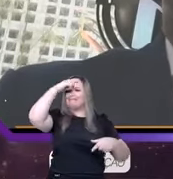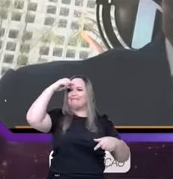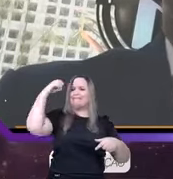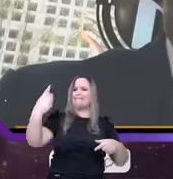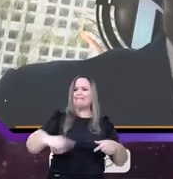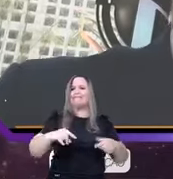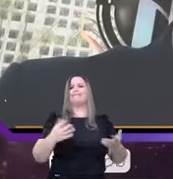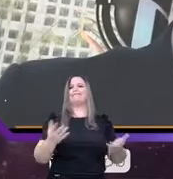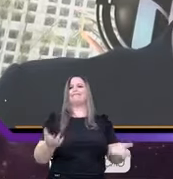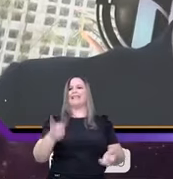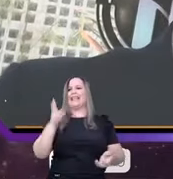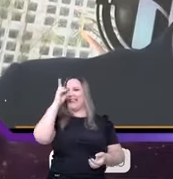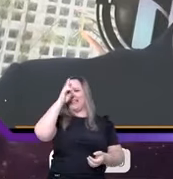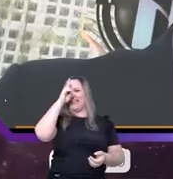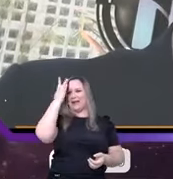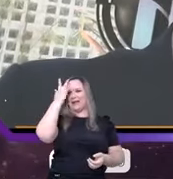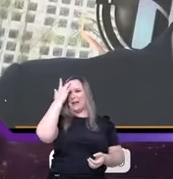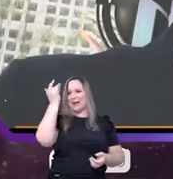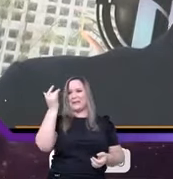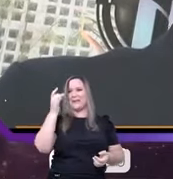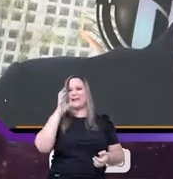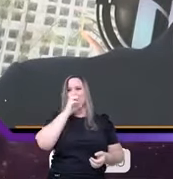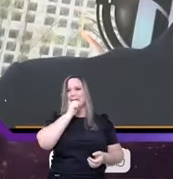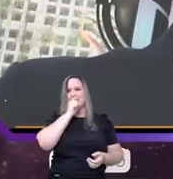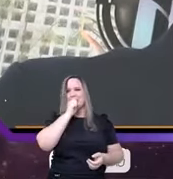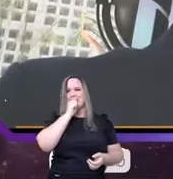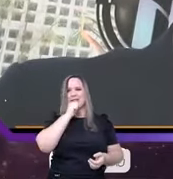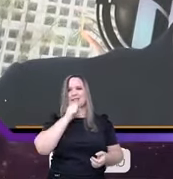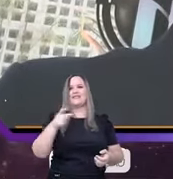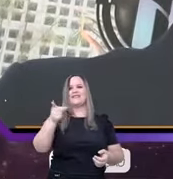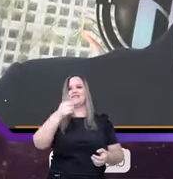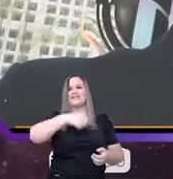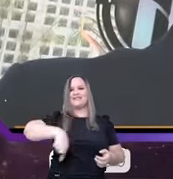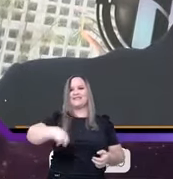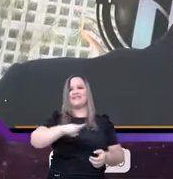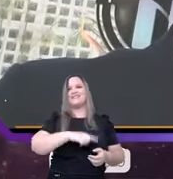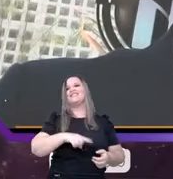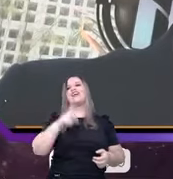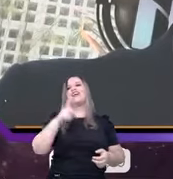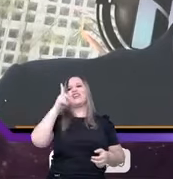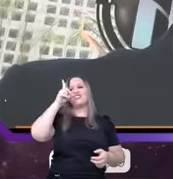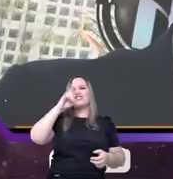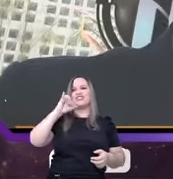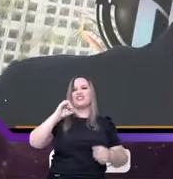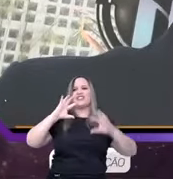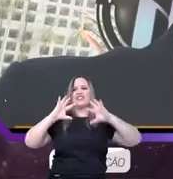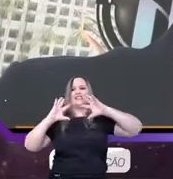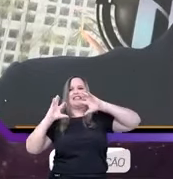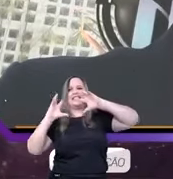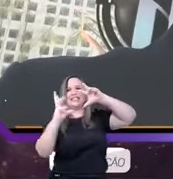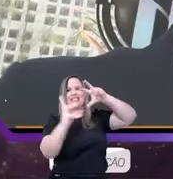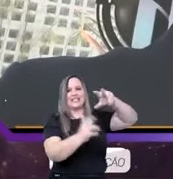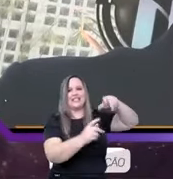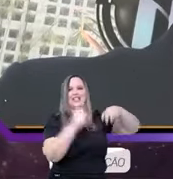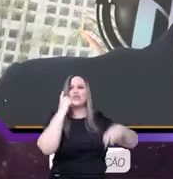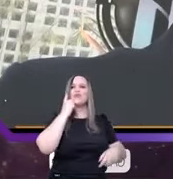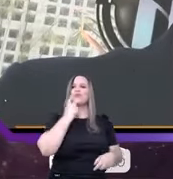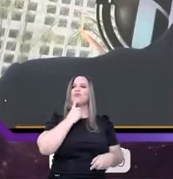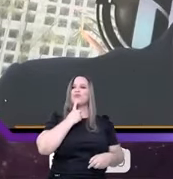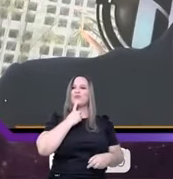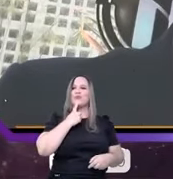que amanhã, sábado, nós temos aí o Dia Internacional do Surdo, né?